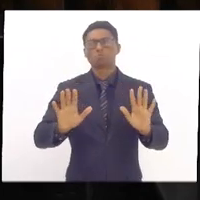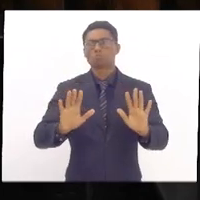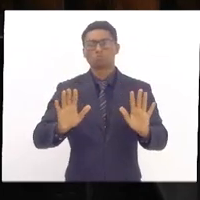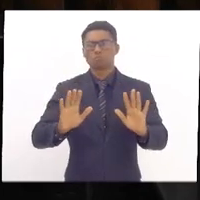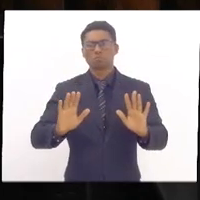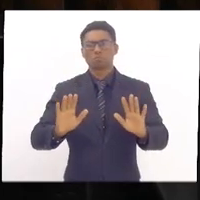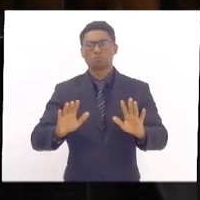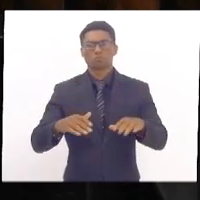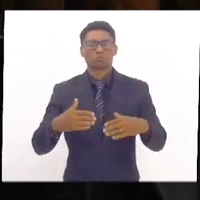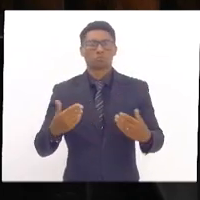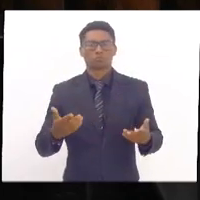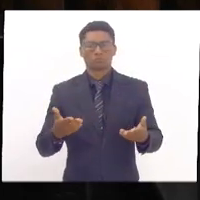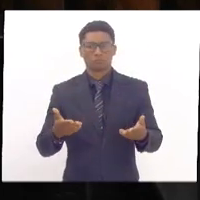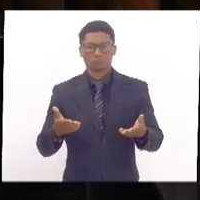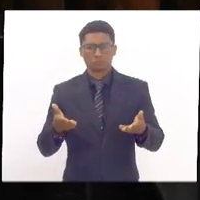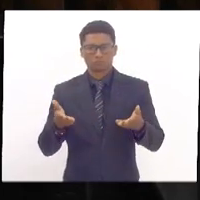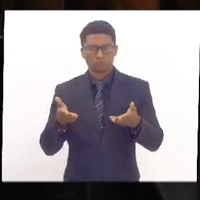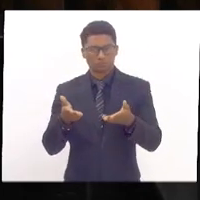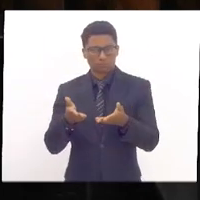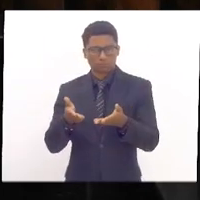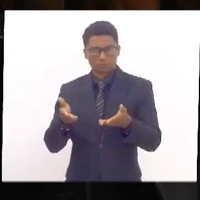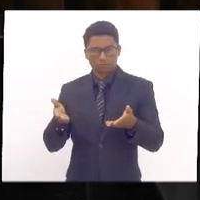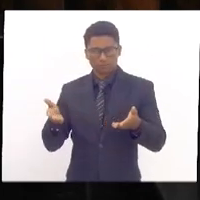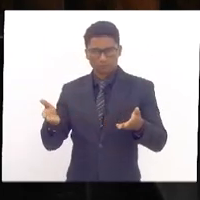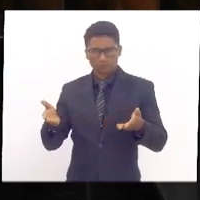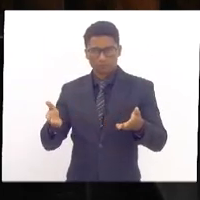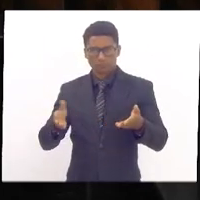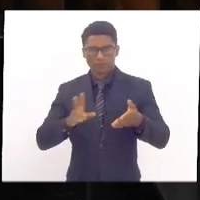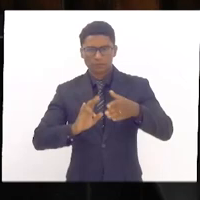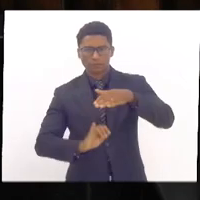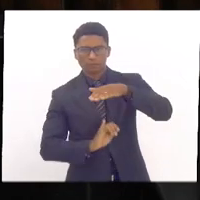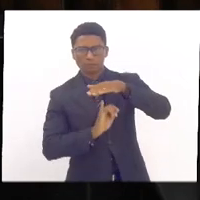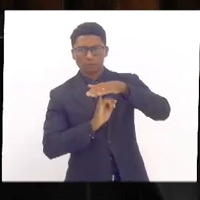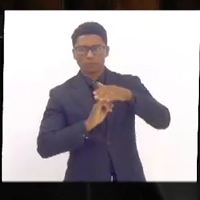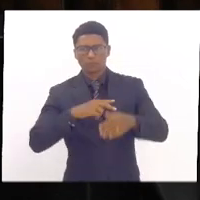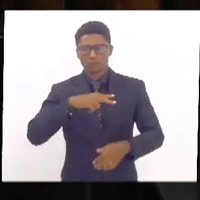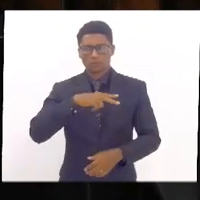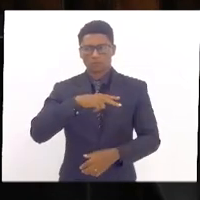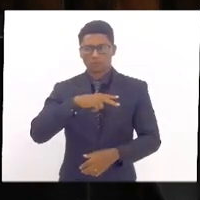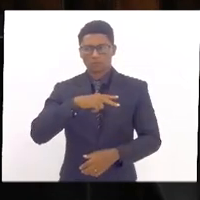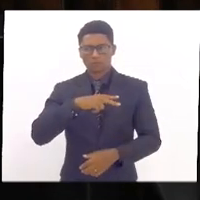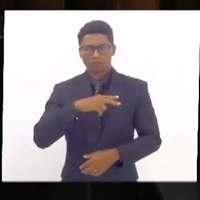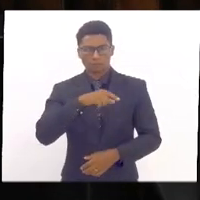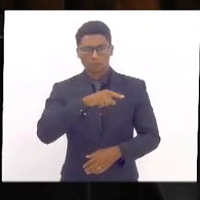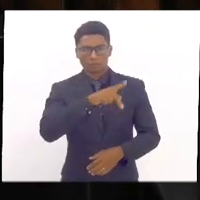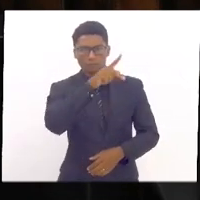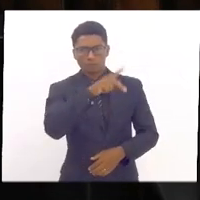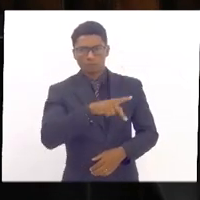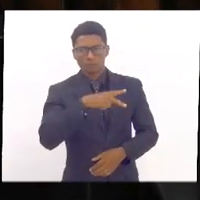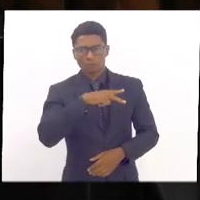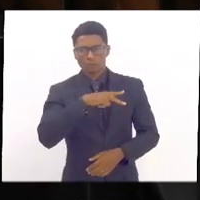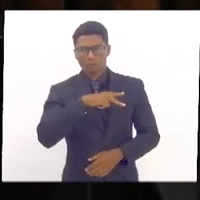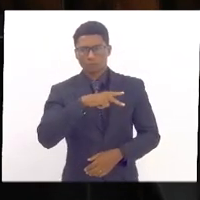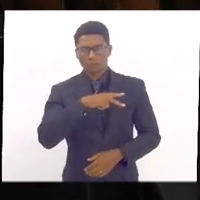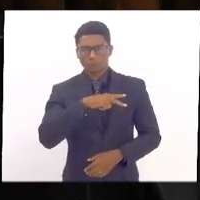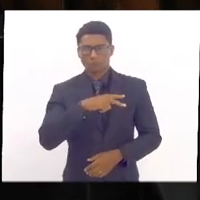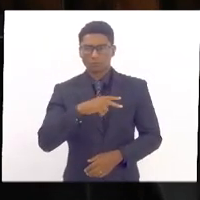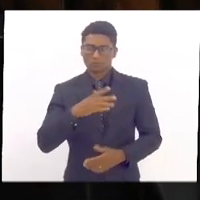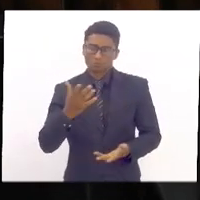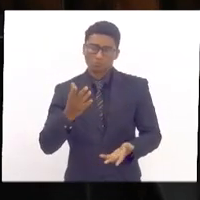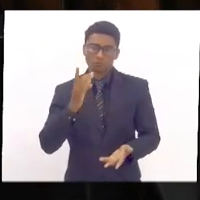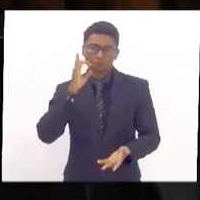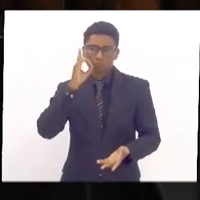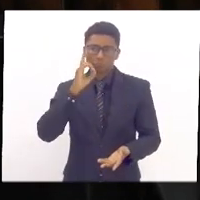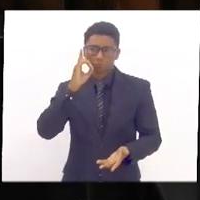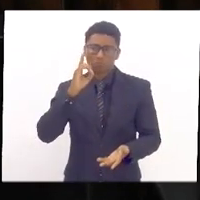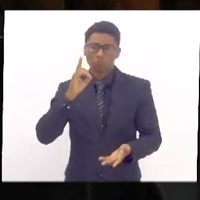sejam patrocinadores de entidades fechadas de presidência privada para parlamentares, diante